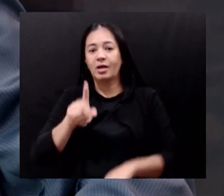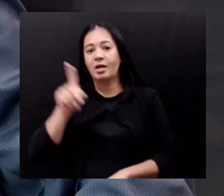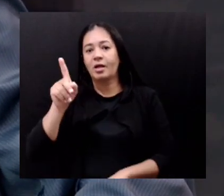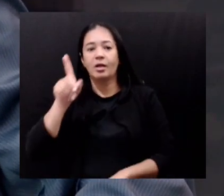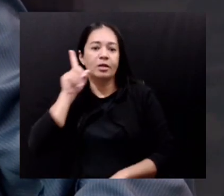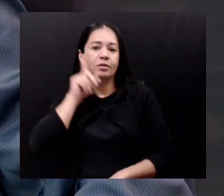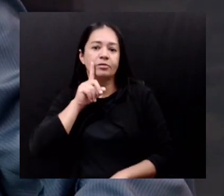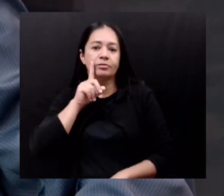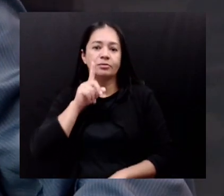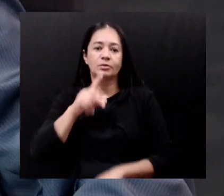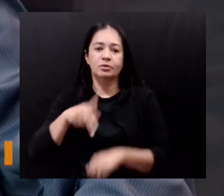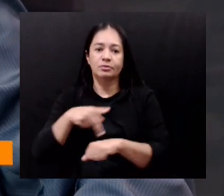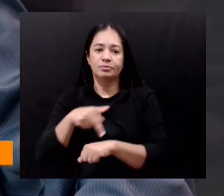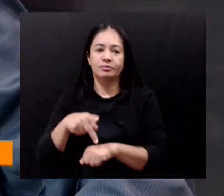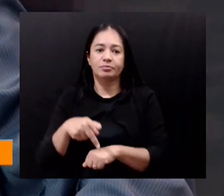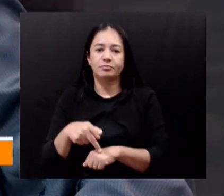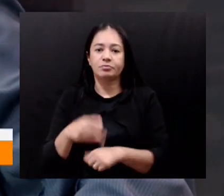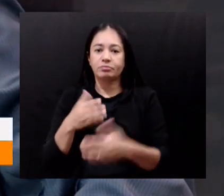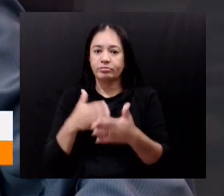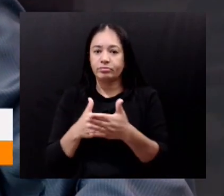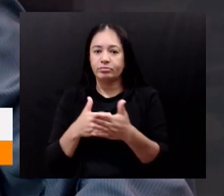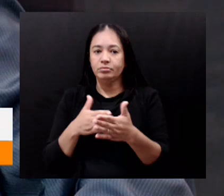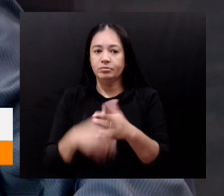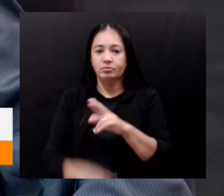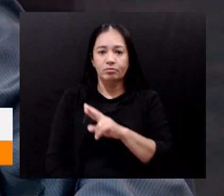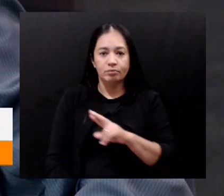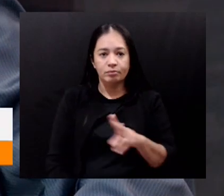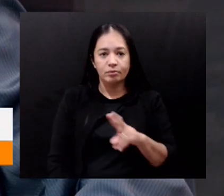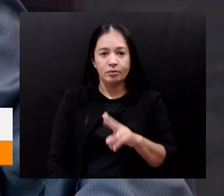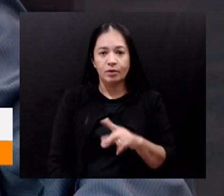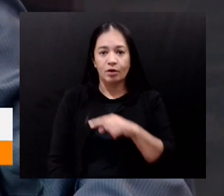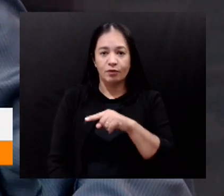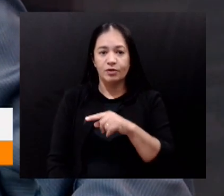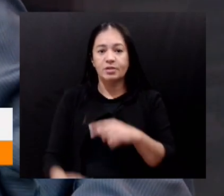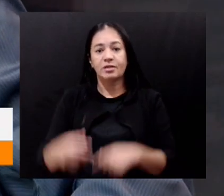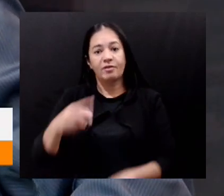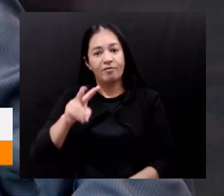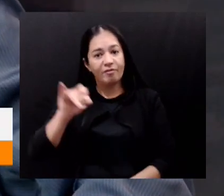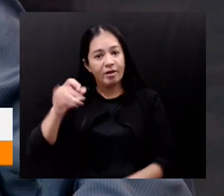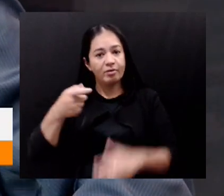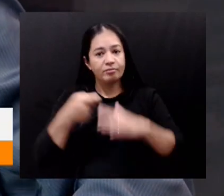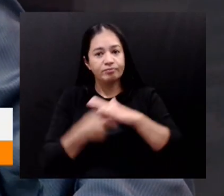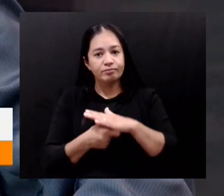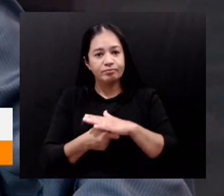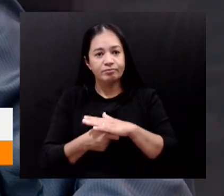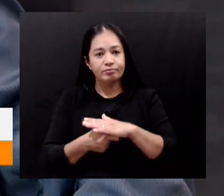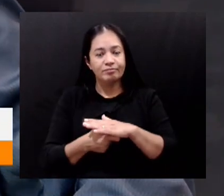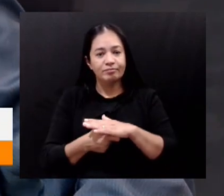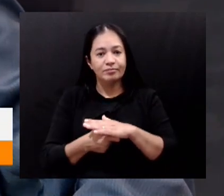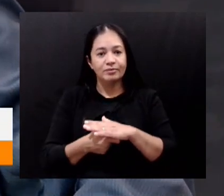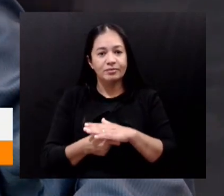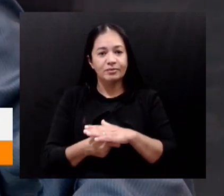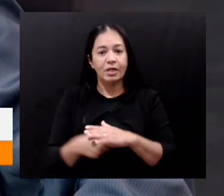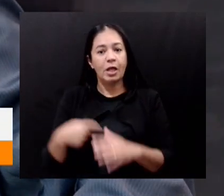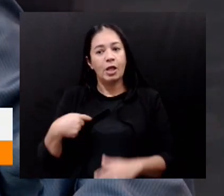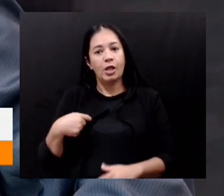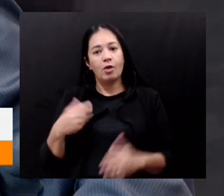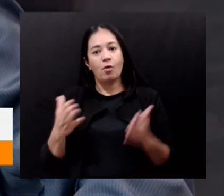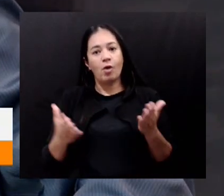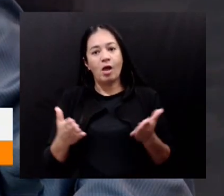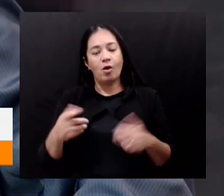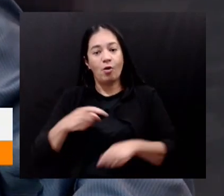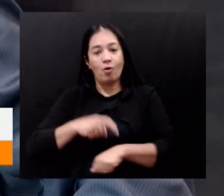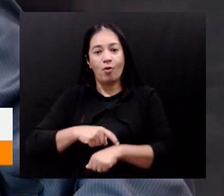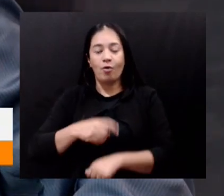empecilho. Você vai investir, está um pouquinho travado, teria um pouco de receio nesse momento, Exato. mesmo tendo direito, né,